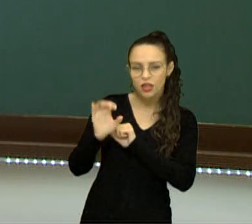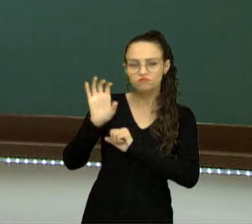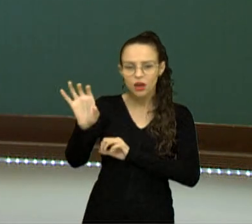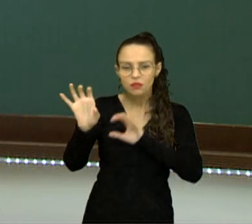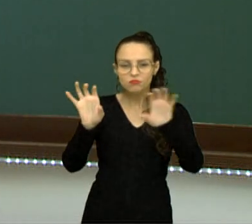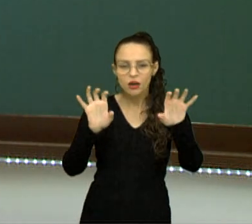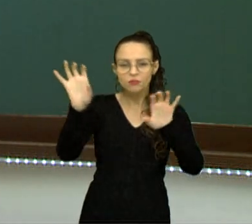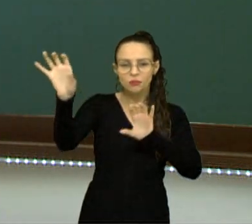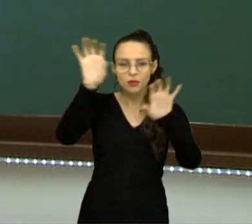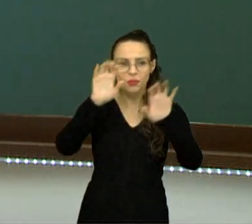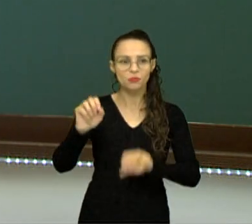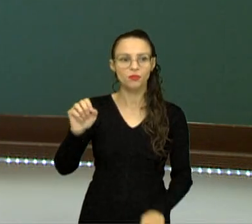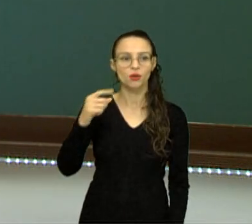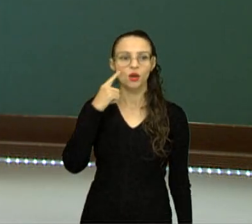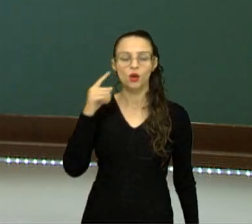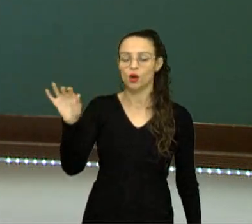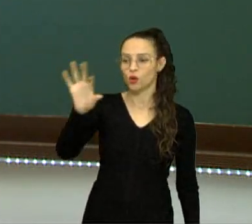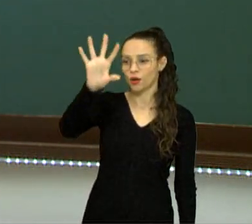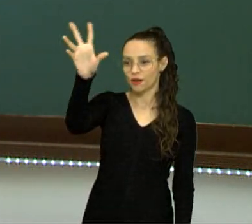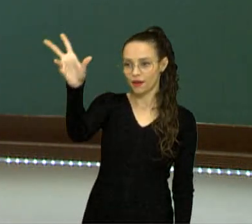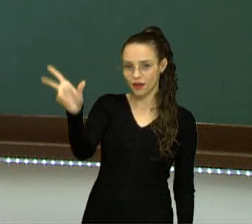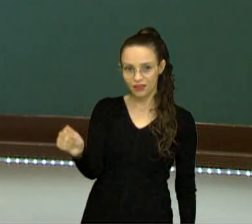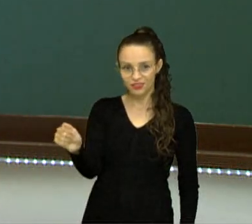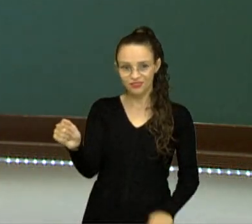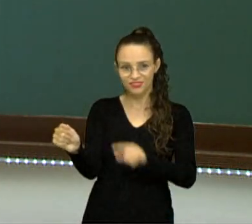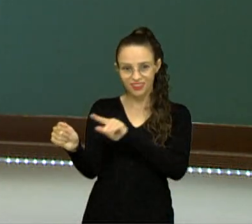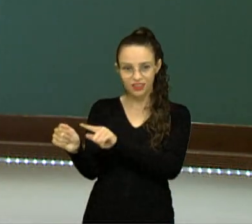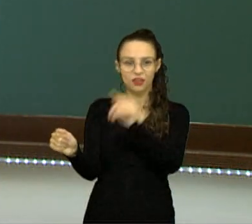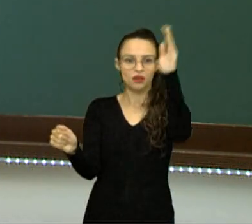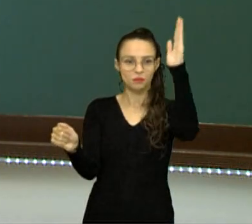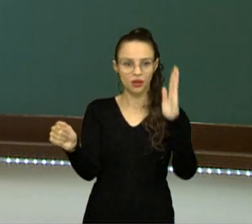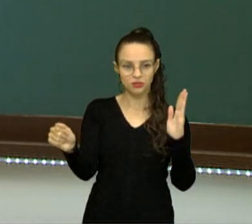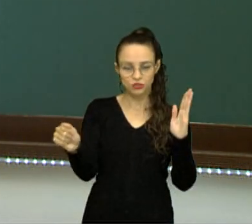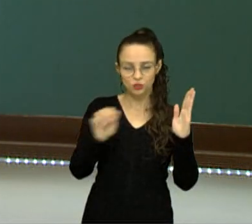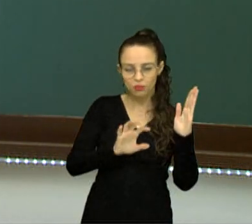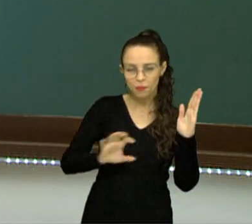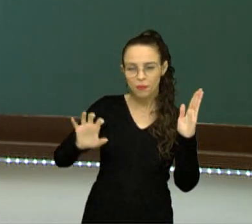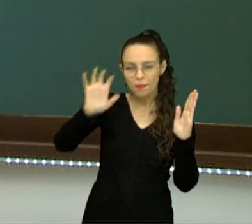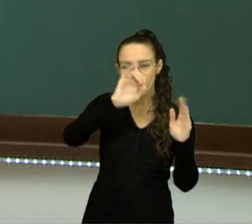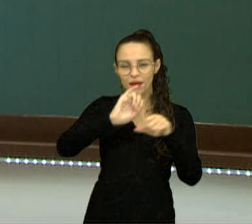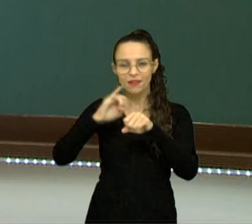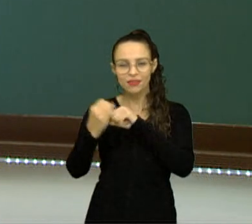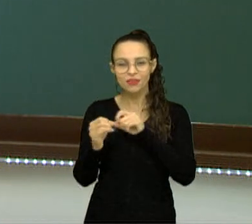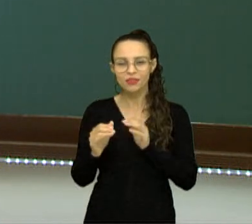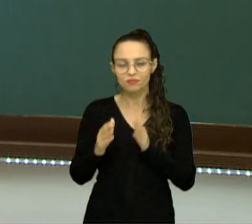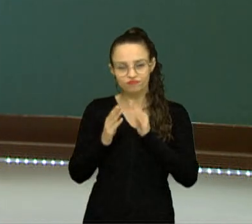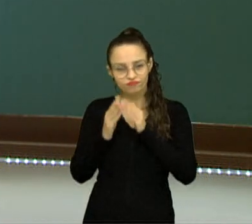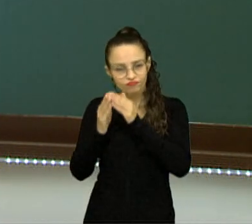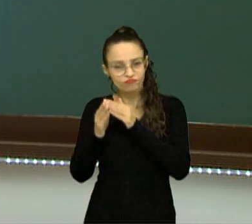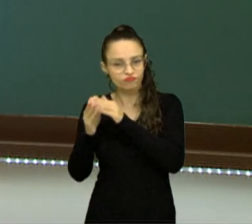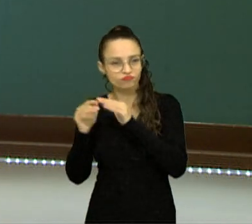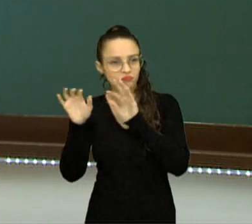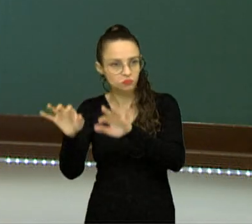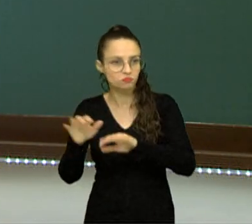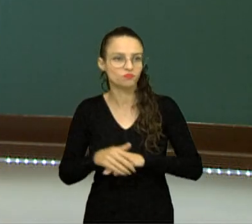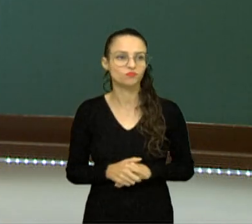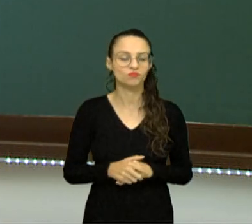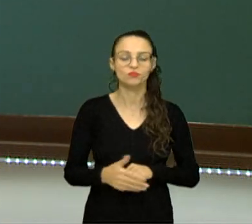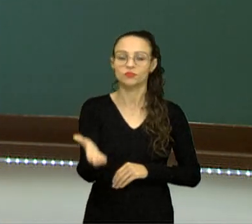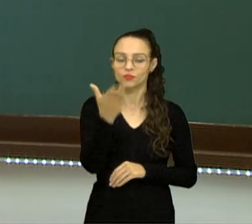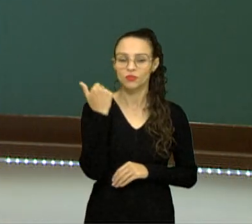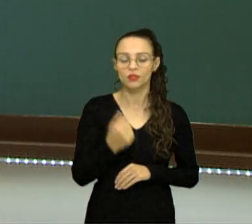África, aqui, né, pensa que é o contrário assim, até o Brasil, e que essas pequenas embarcações tivessem chego ao Brasil. Vamos